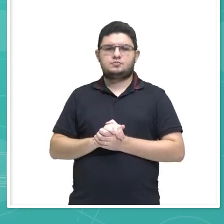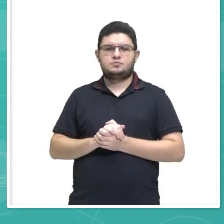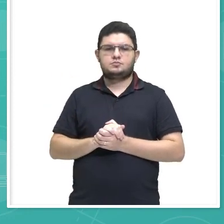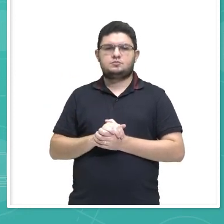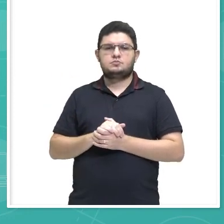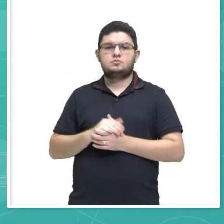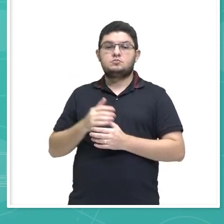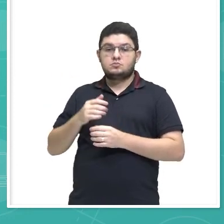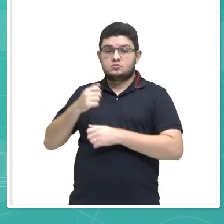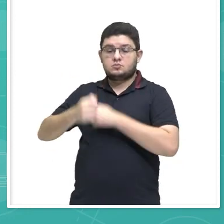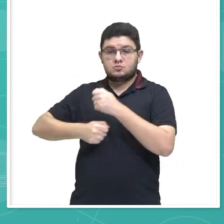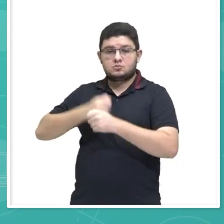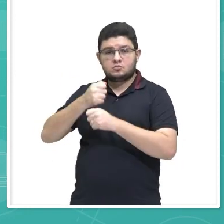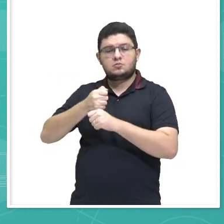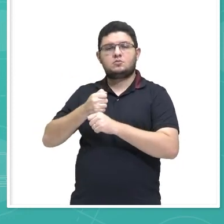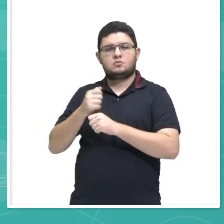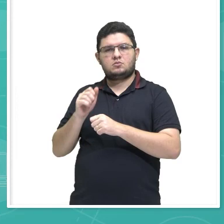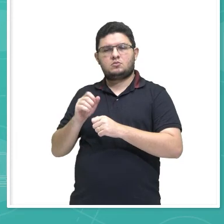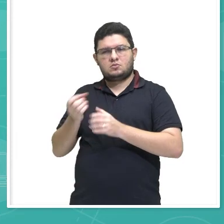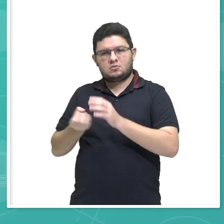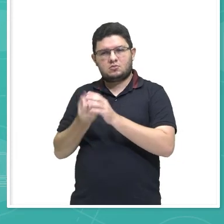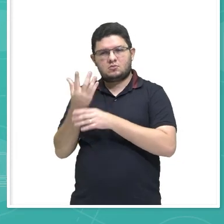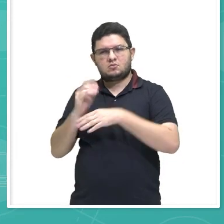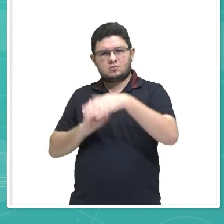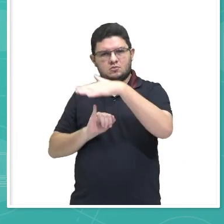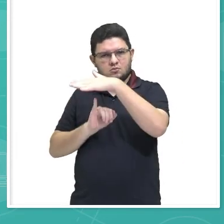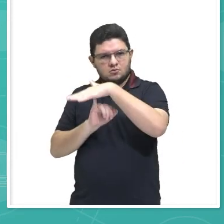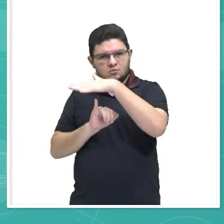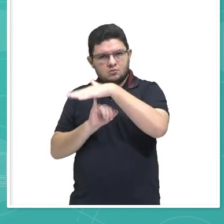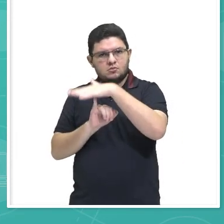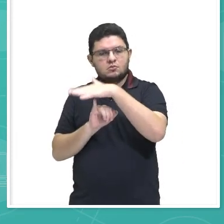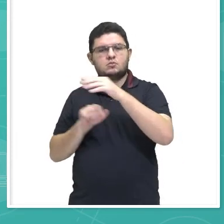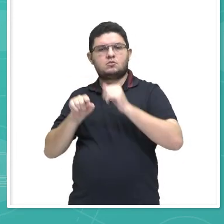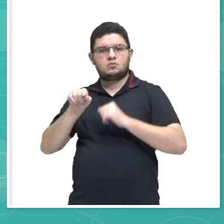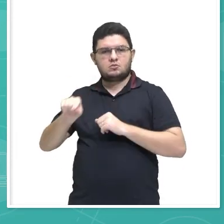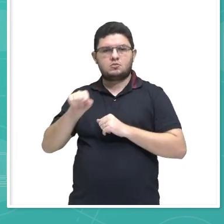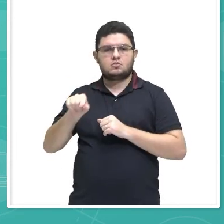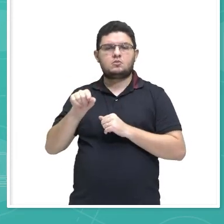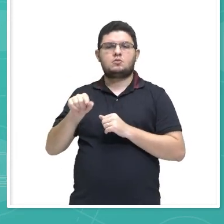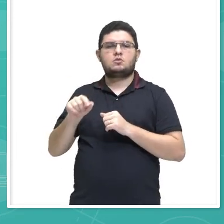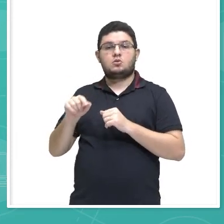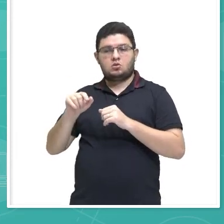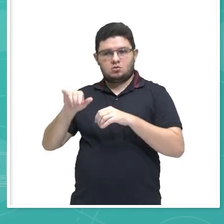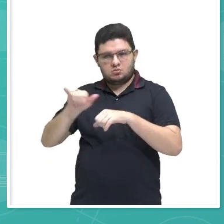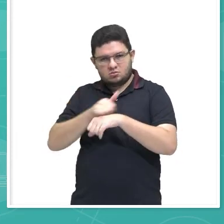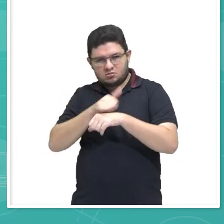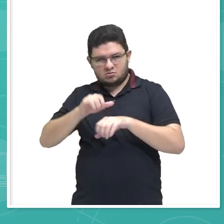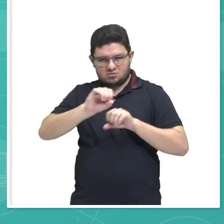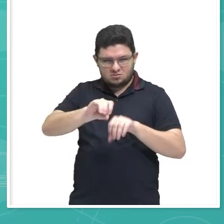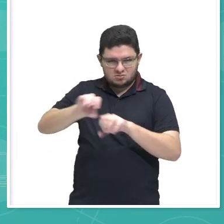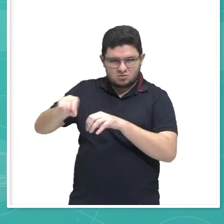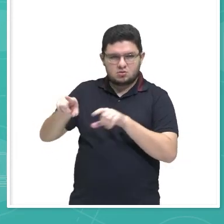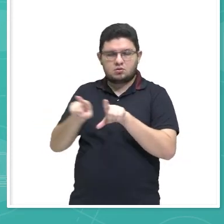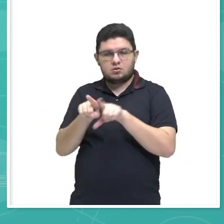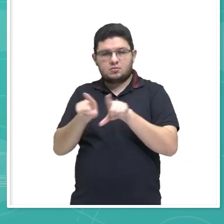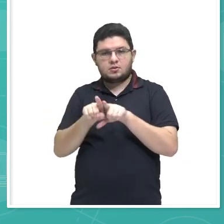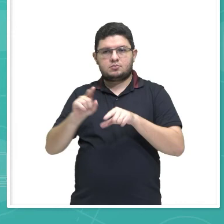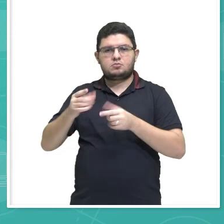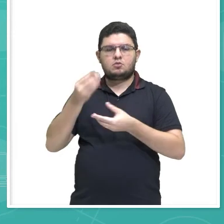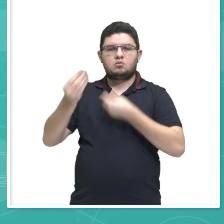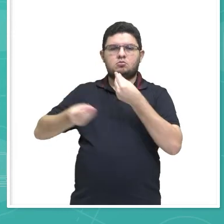criou o Instituto Kodokan, que ensinava as técnicas e a filosofia associada ao esporte. Nas palavras de seu